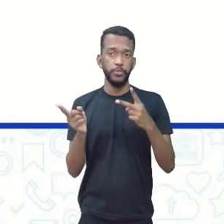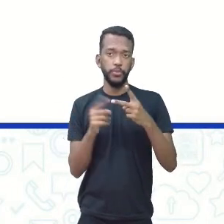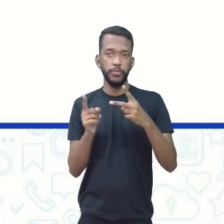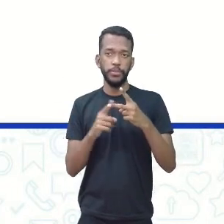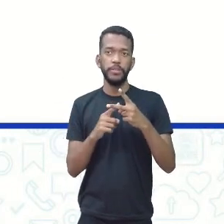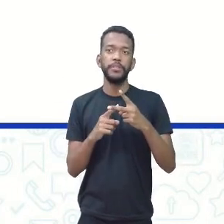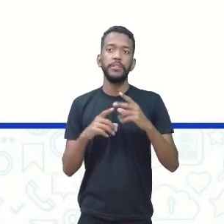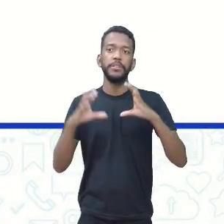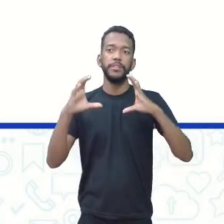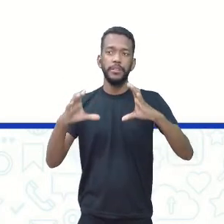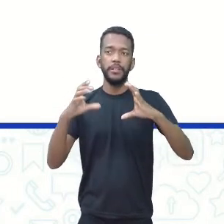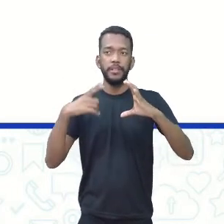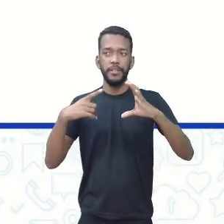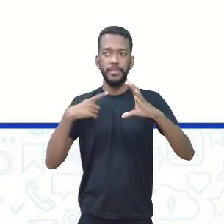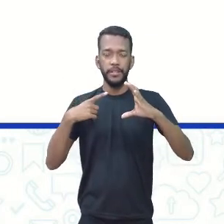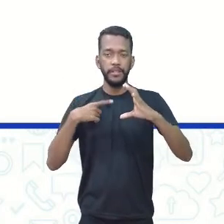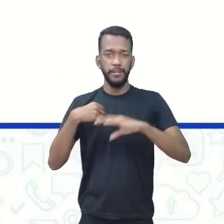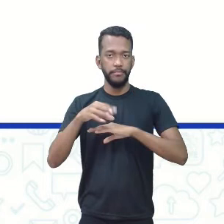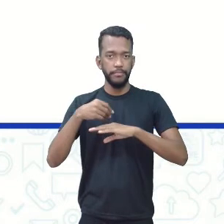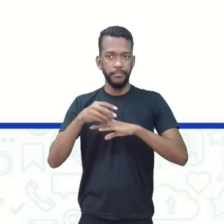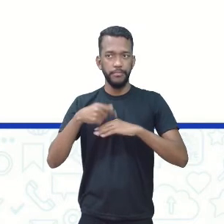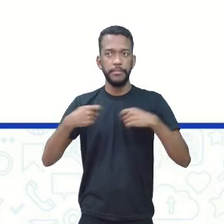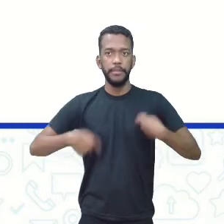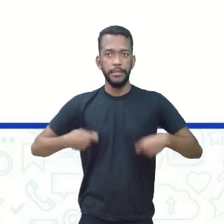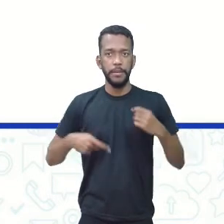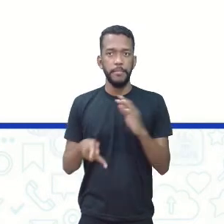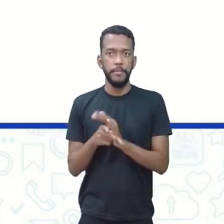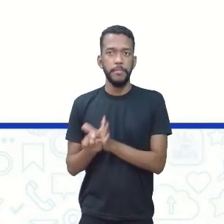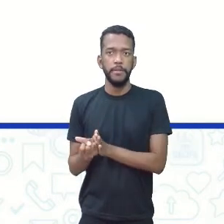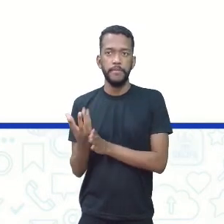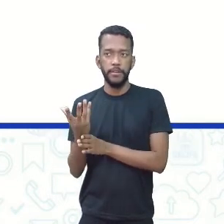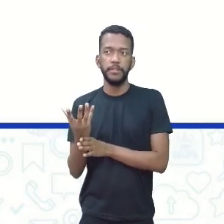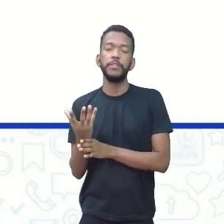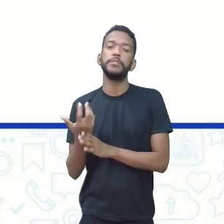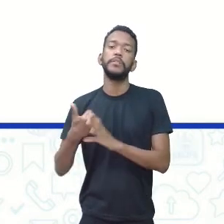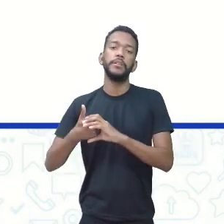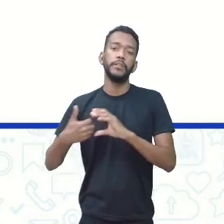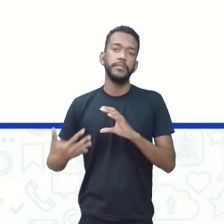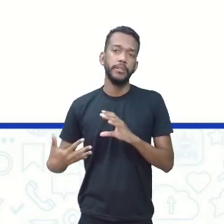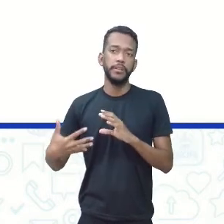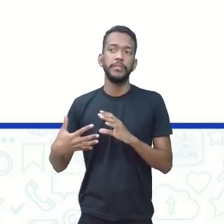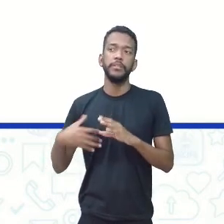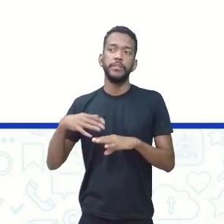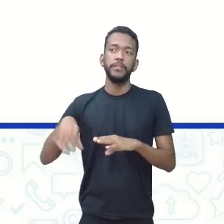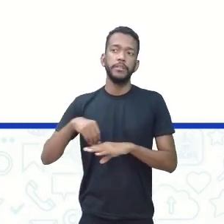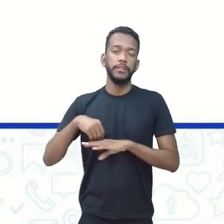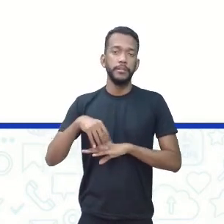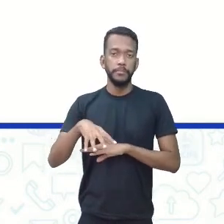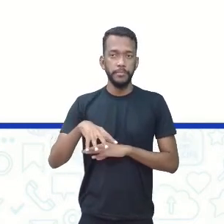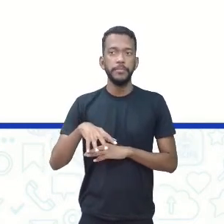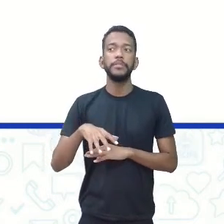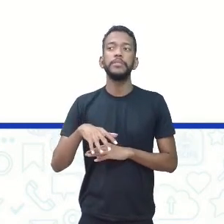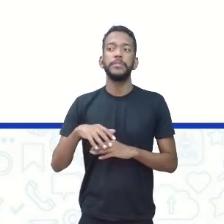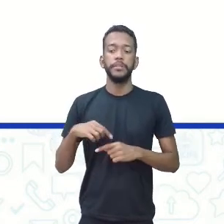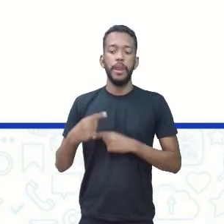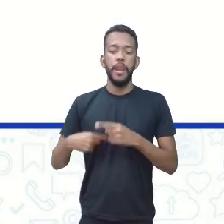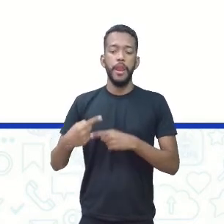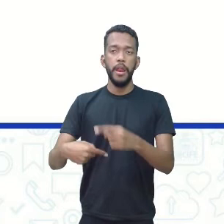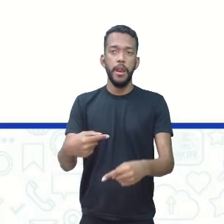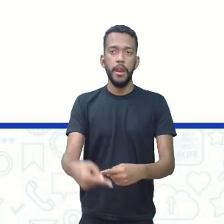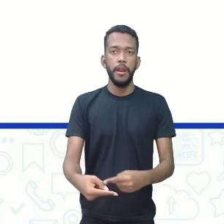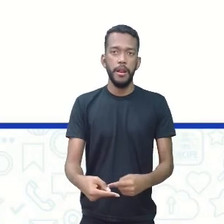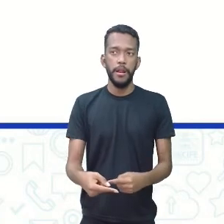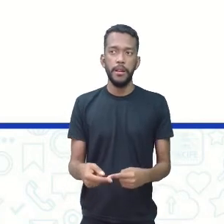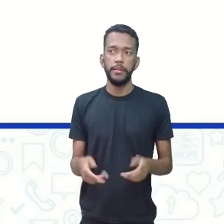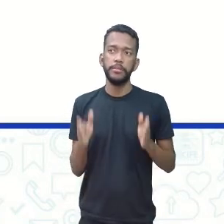frase contém as instruções necessárias para a manifestação das características transmitidas de geração para geração.